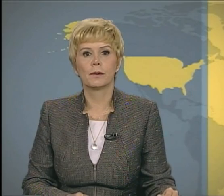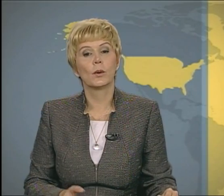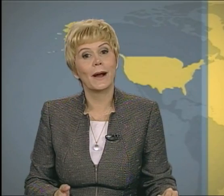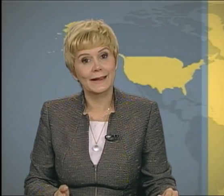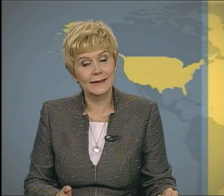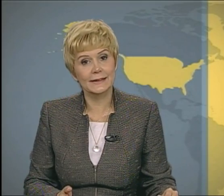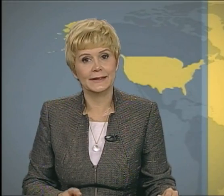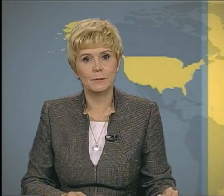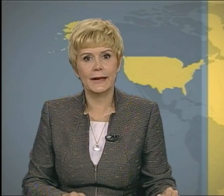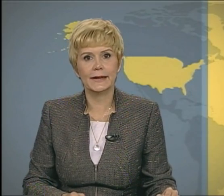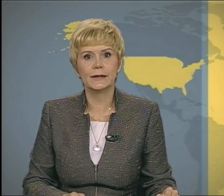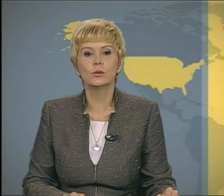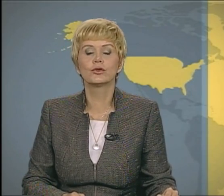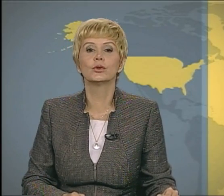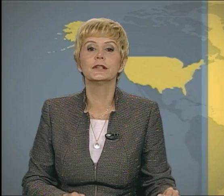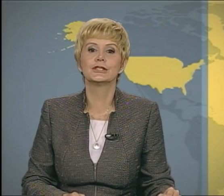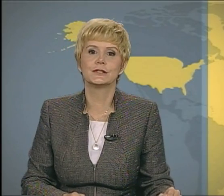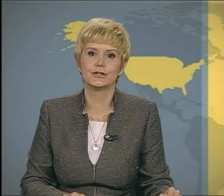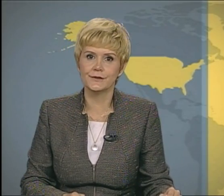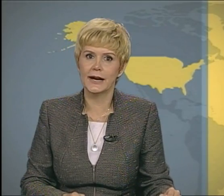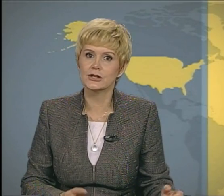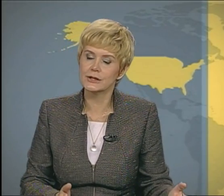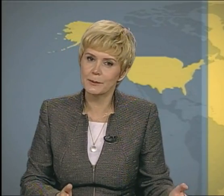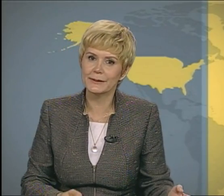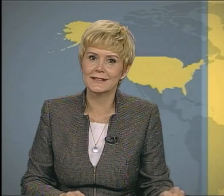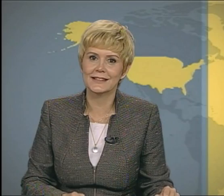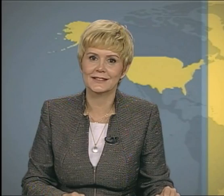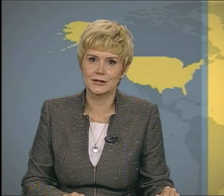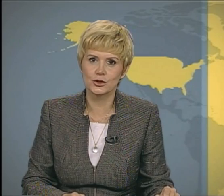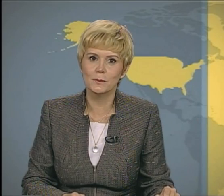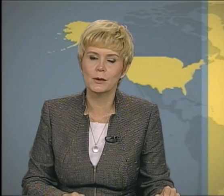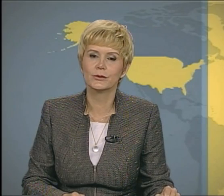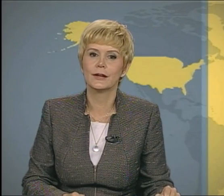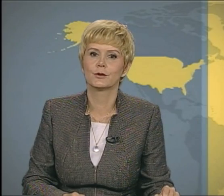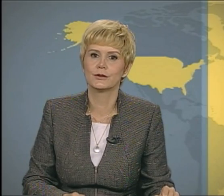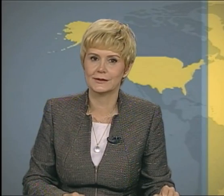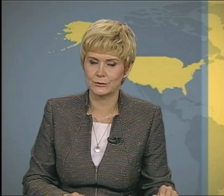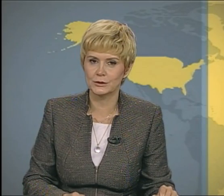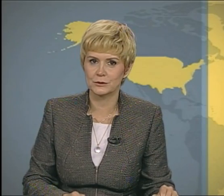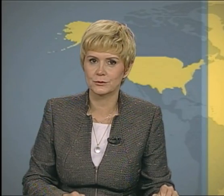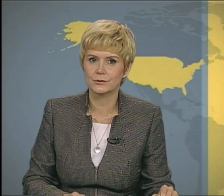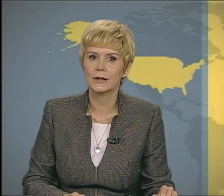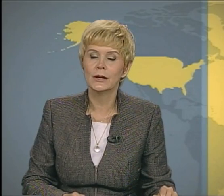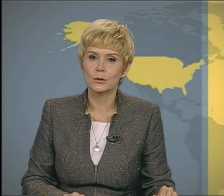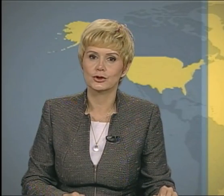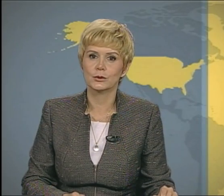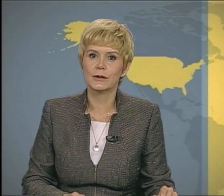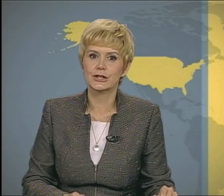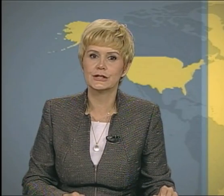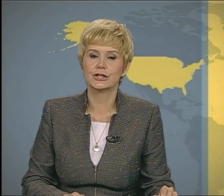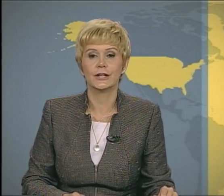Você acompanhou aqui na NBR os dois dias de viagem da presidenta Dilma Rousseff aos Estados Unidos.